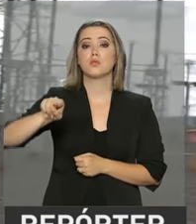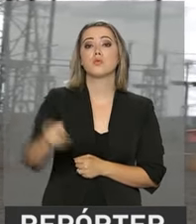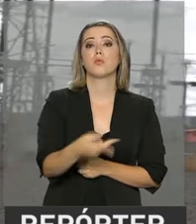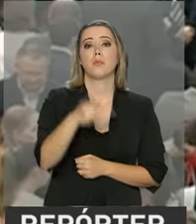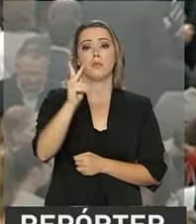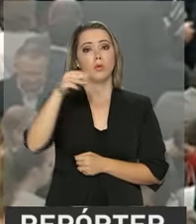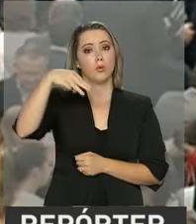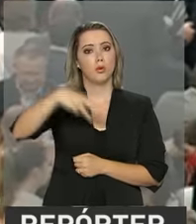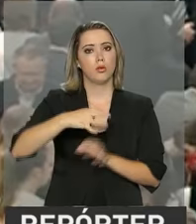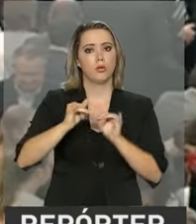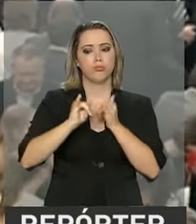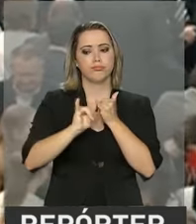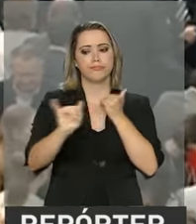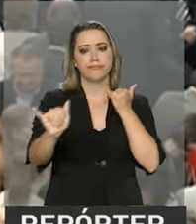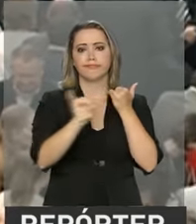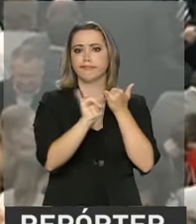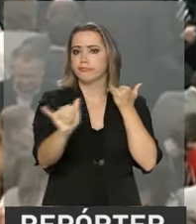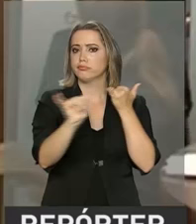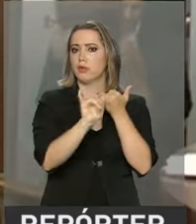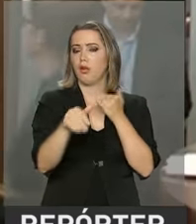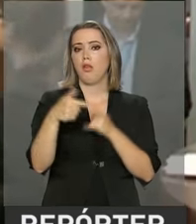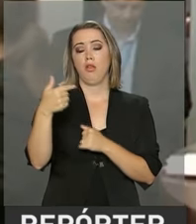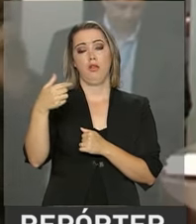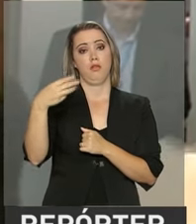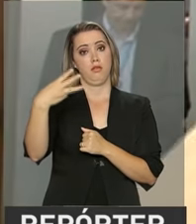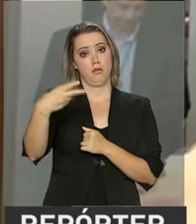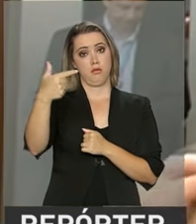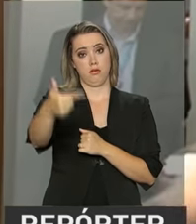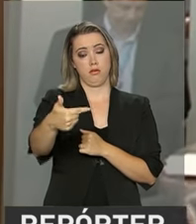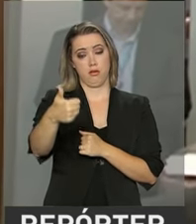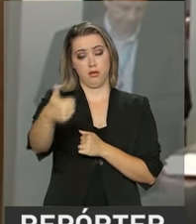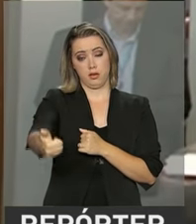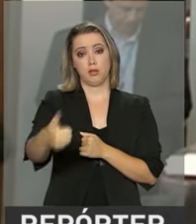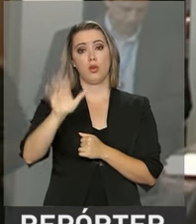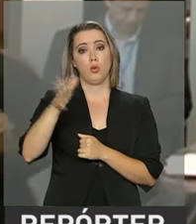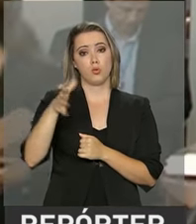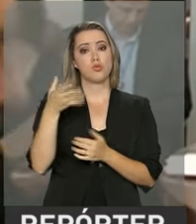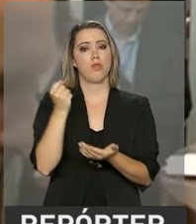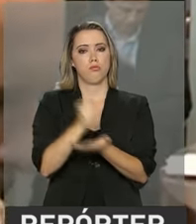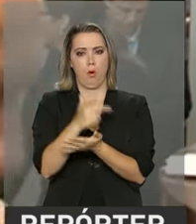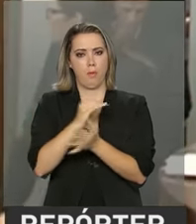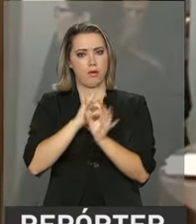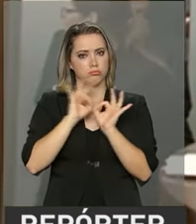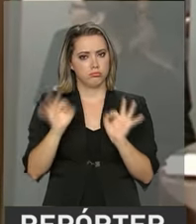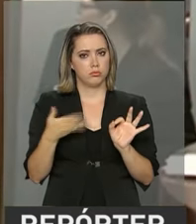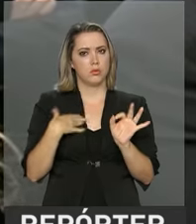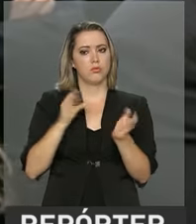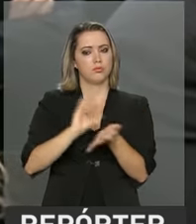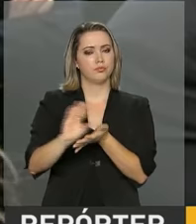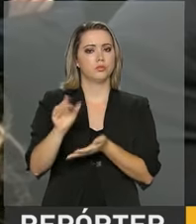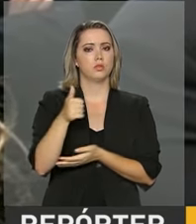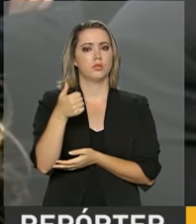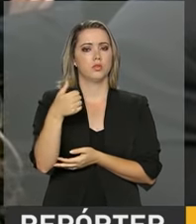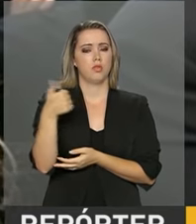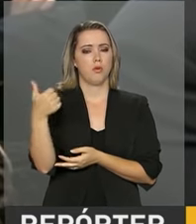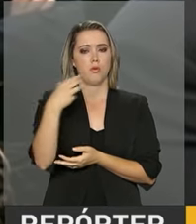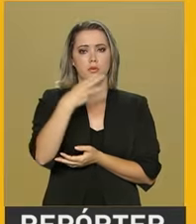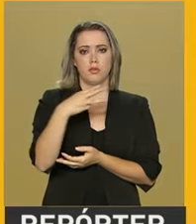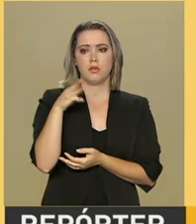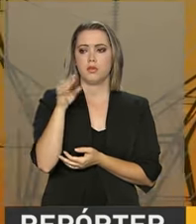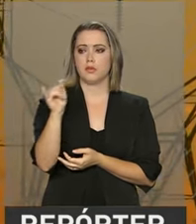transmissão 31 dos 35 lotes foram arrematados o investimento de quase 13 bilhões de